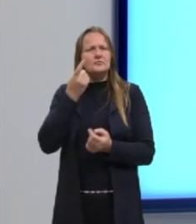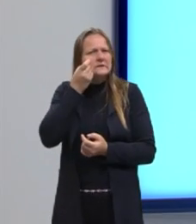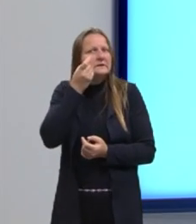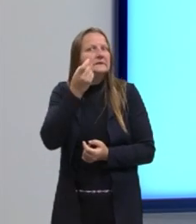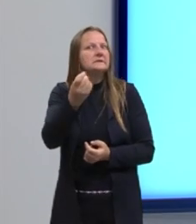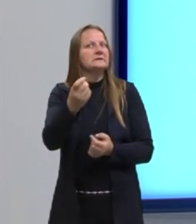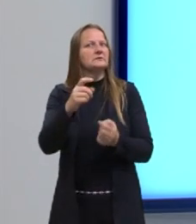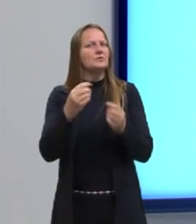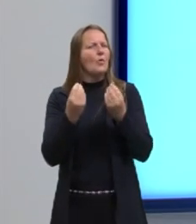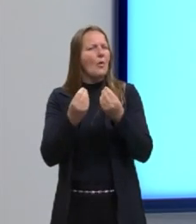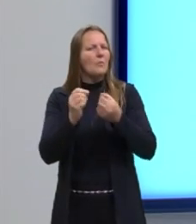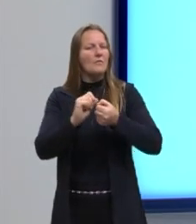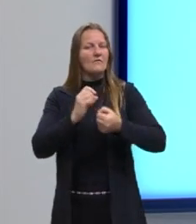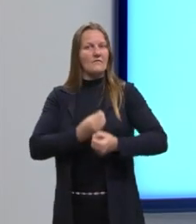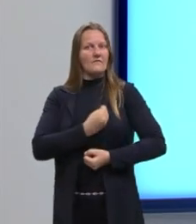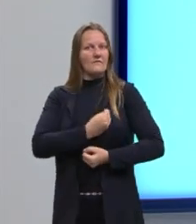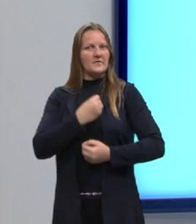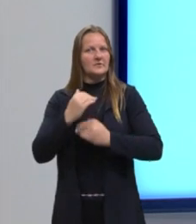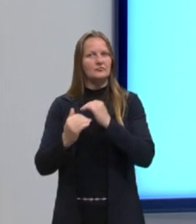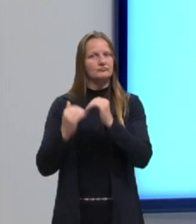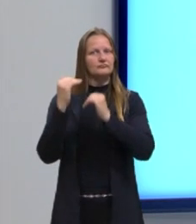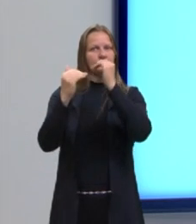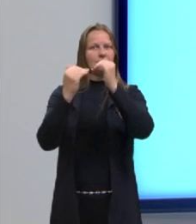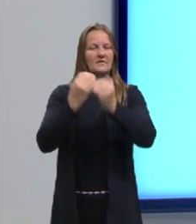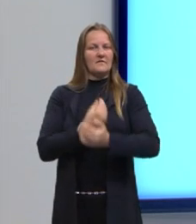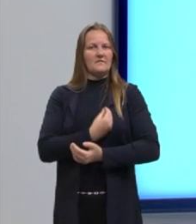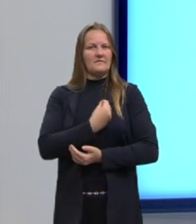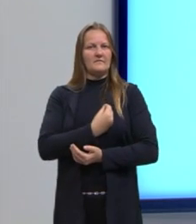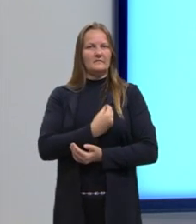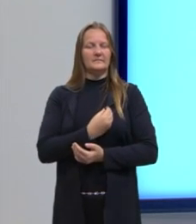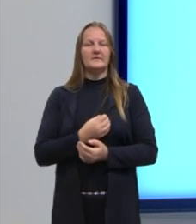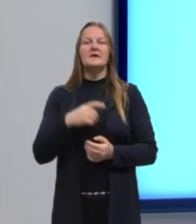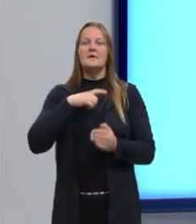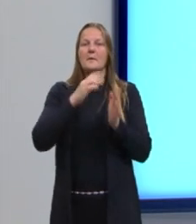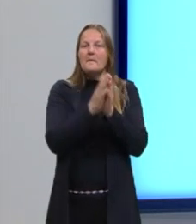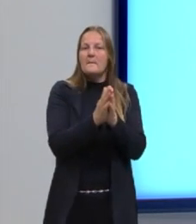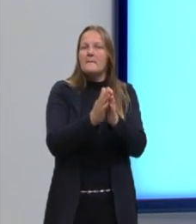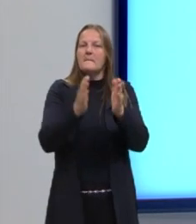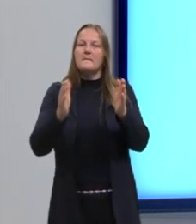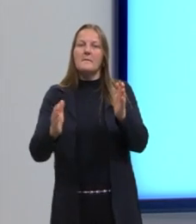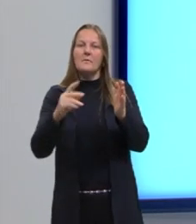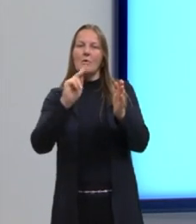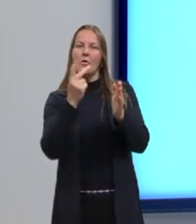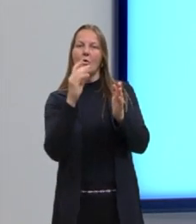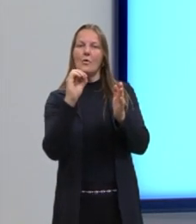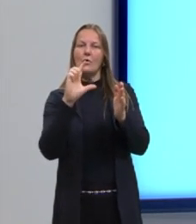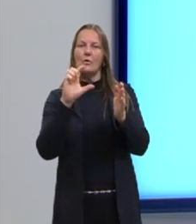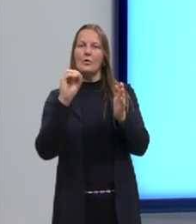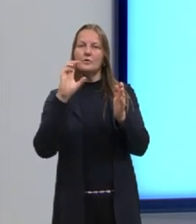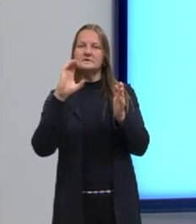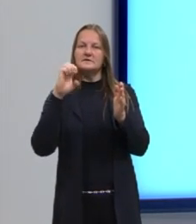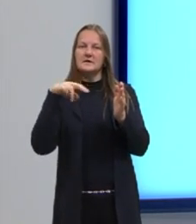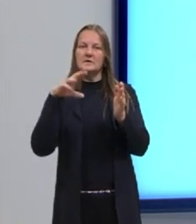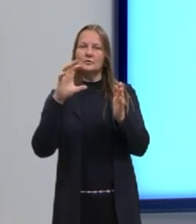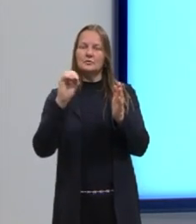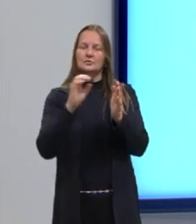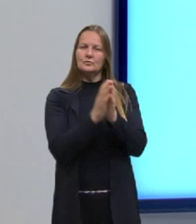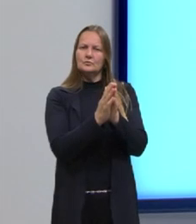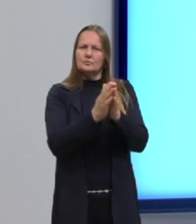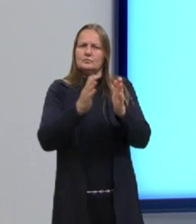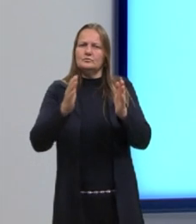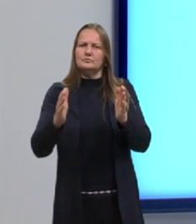para o desenvolvimento da vida então aqui no período do holoceno foi onde nós tivemos